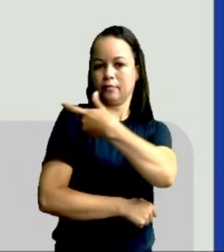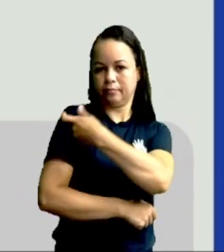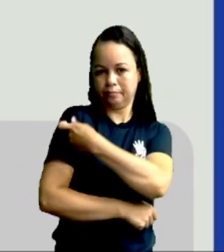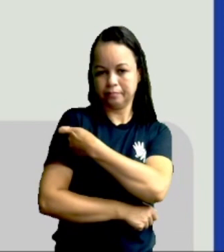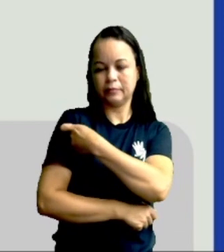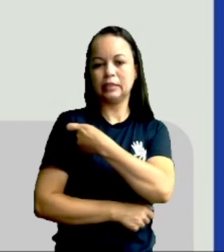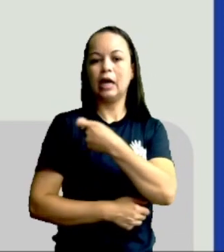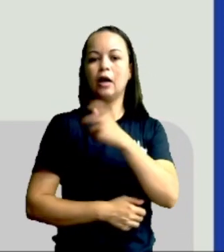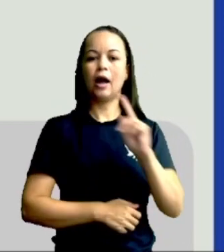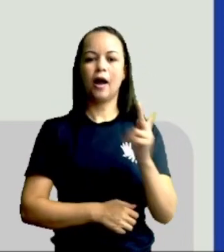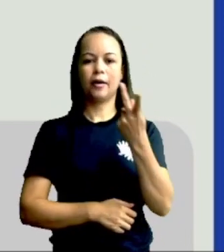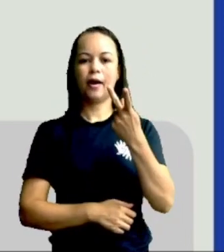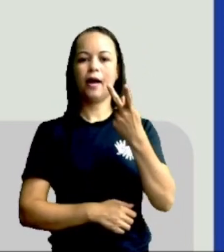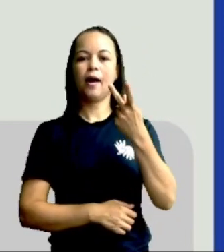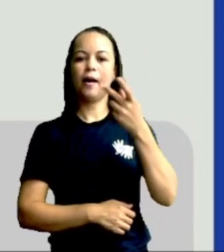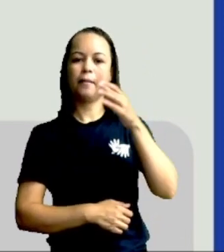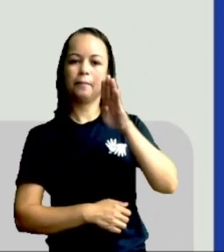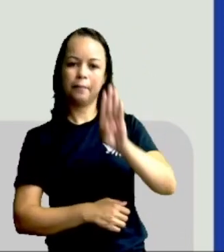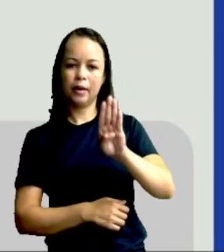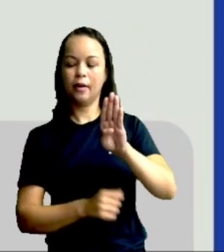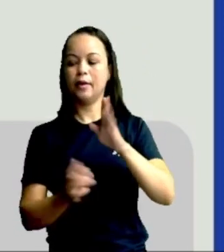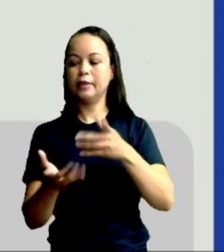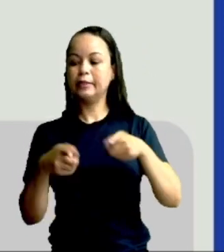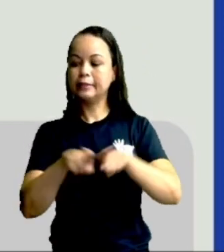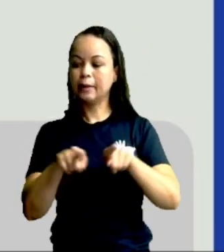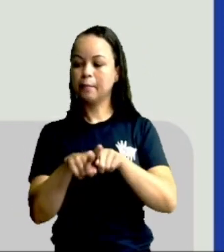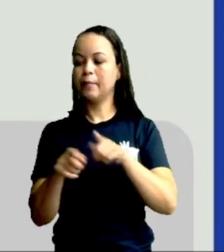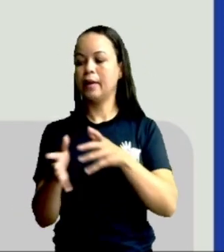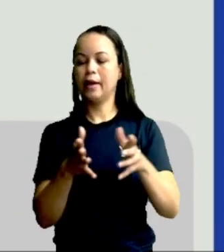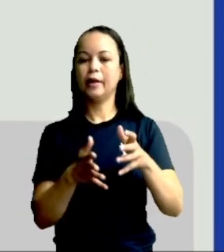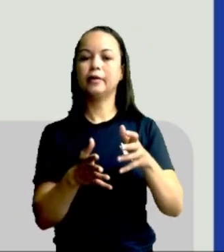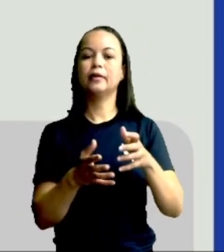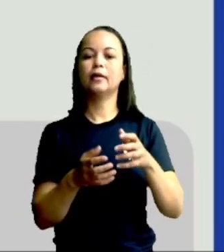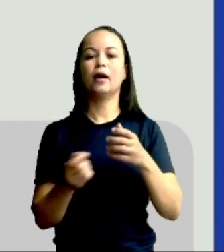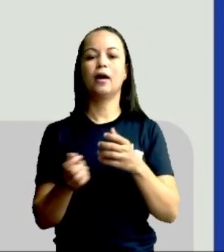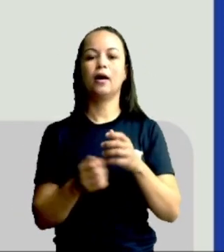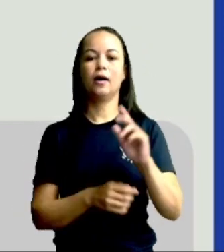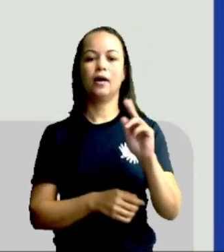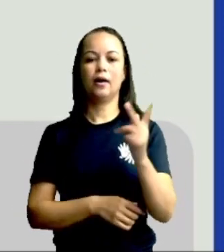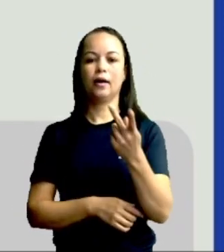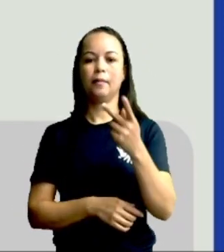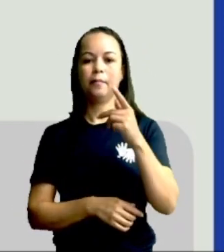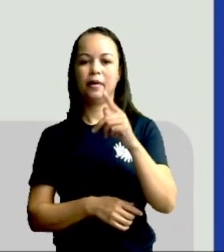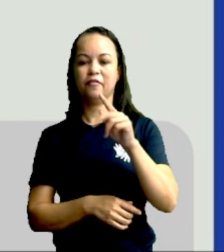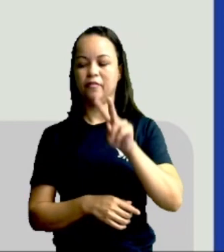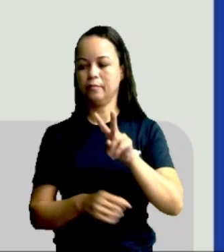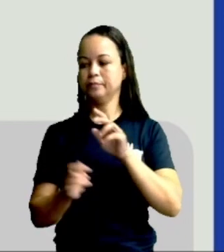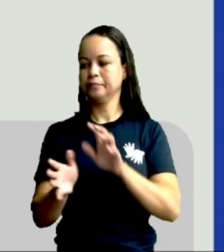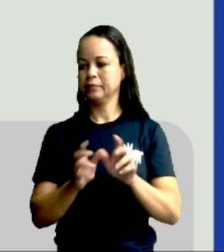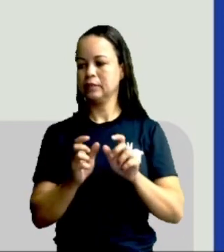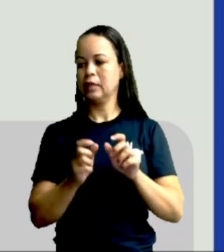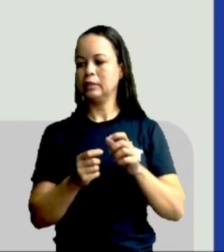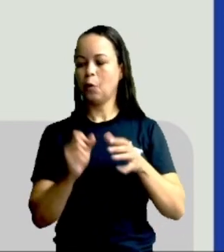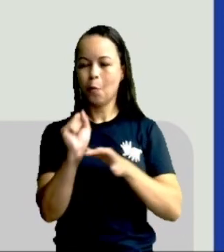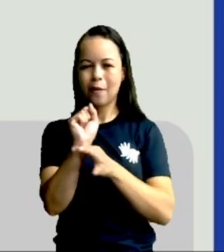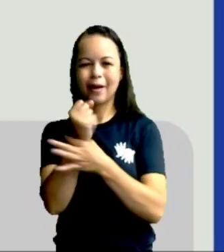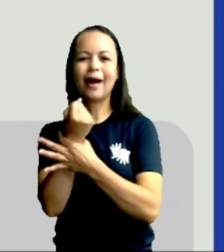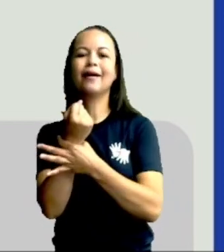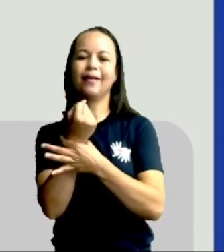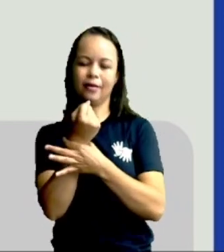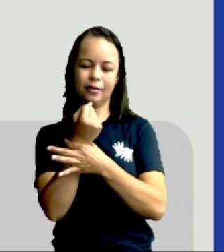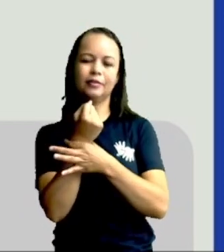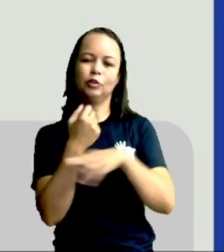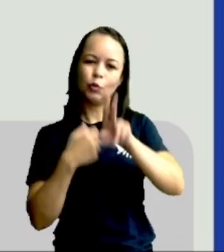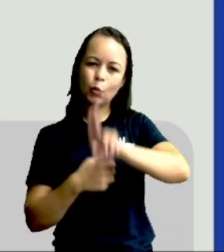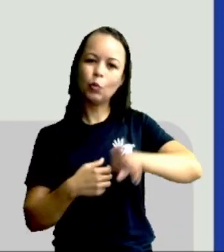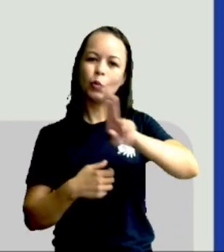e o HPV. O Plano Nacional de Imunização, que foi criado em 1973, garante para